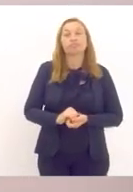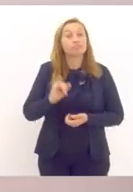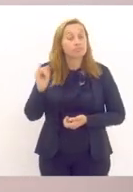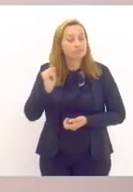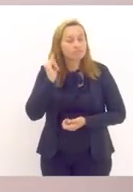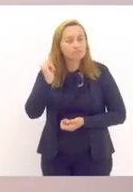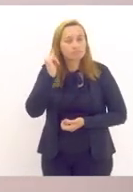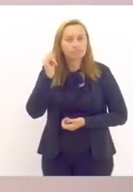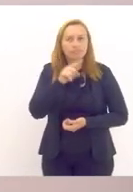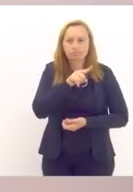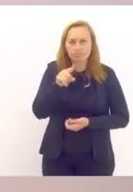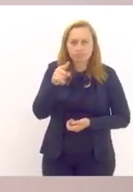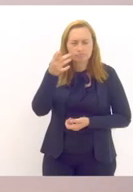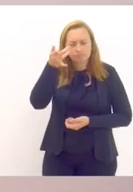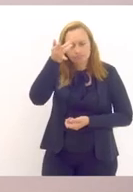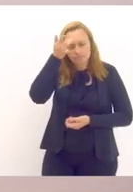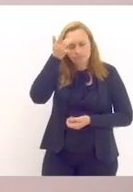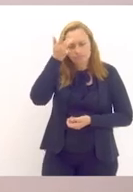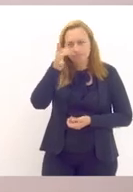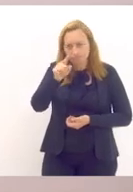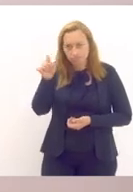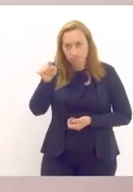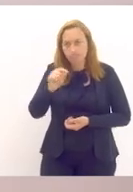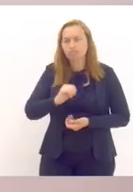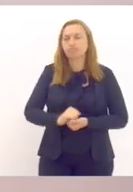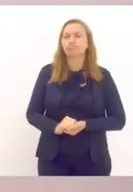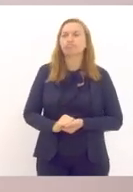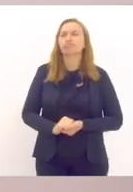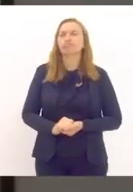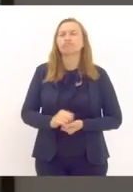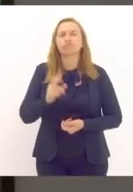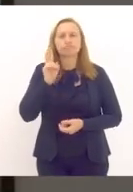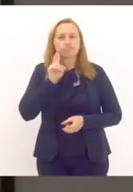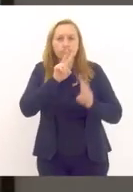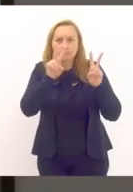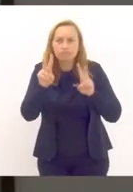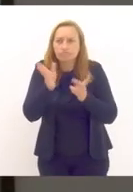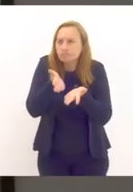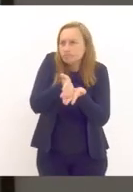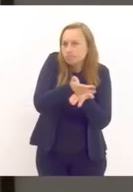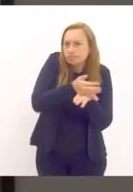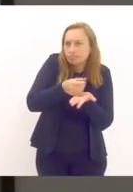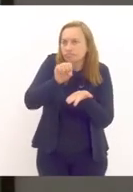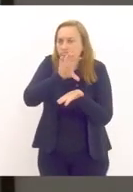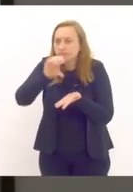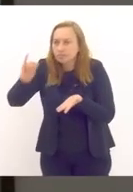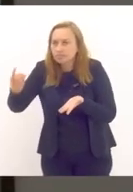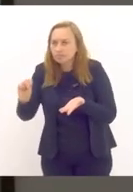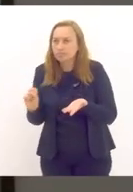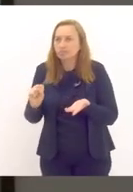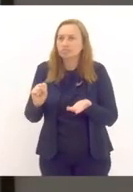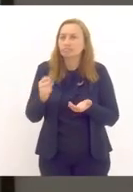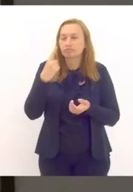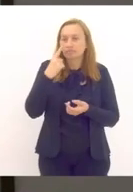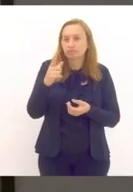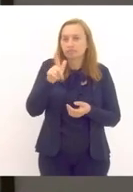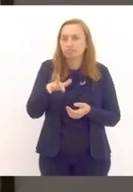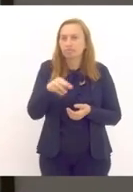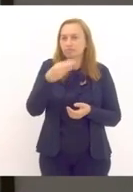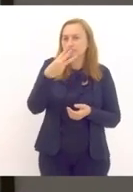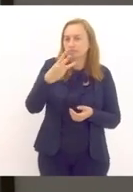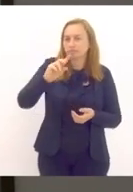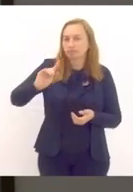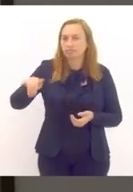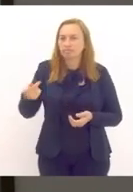vocês terem em mente, os senhores terem em mente, que quando a gente olha a arrecadação de ICMS, a gente vê uma diferença só de 3 bilhões. Então, secretário,